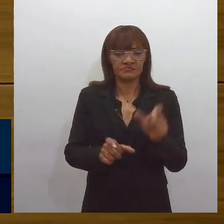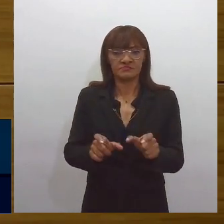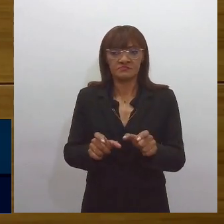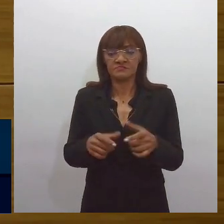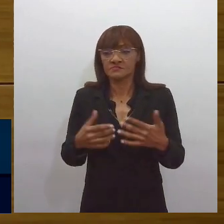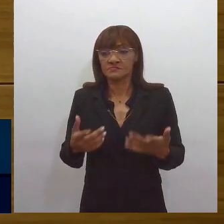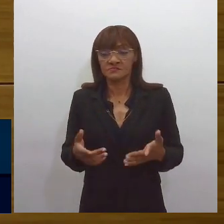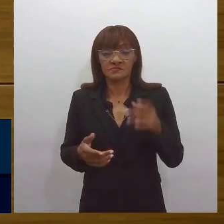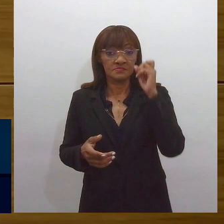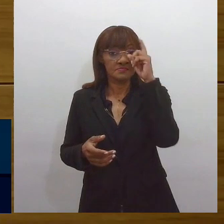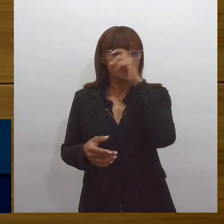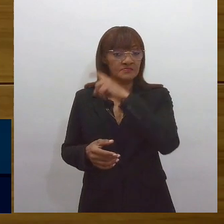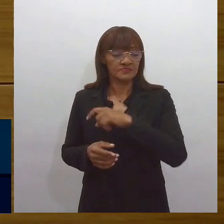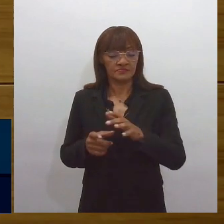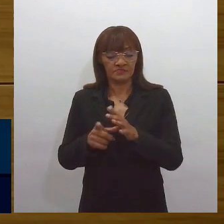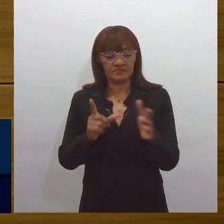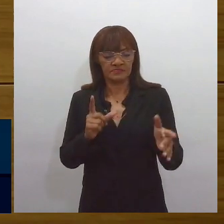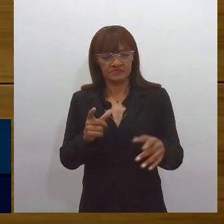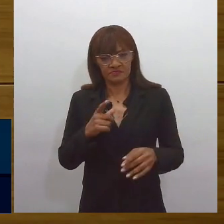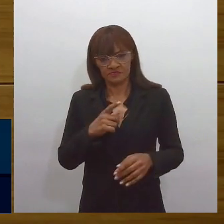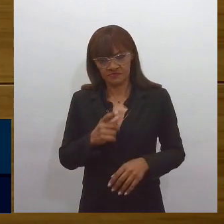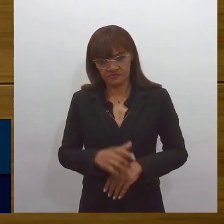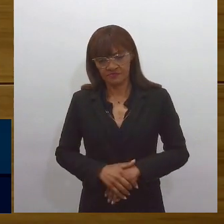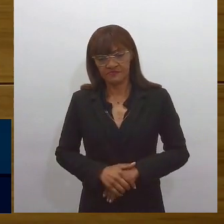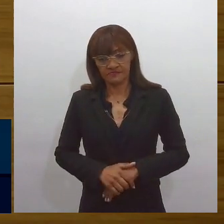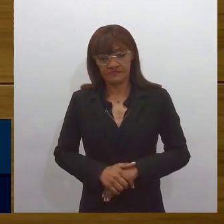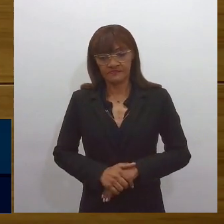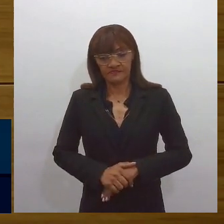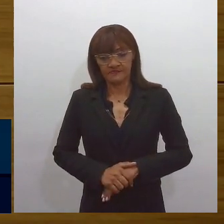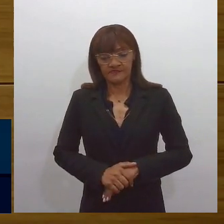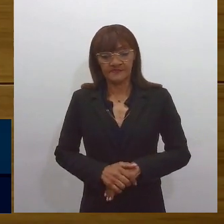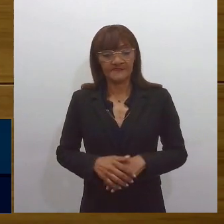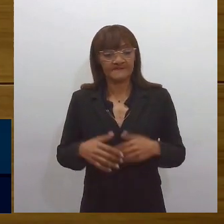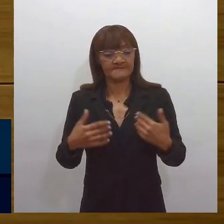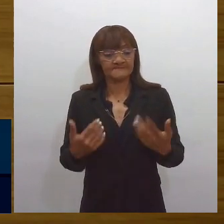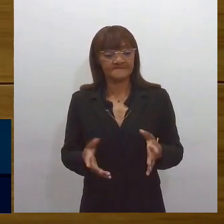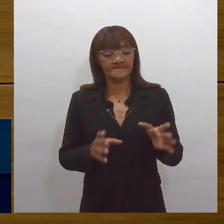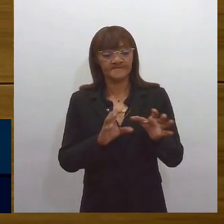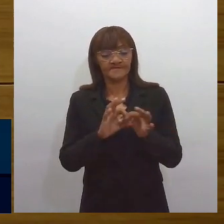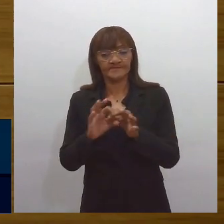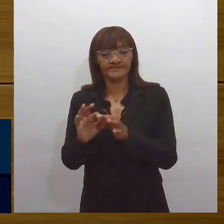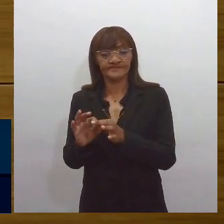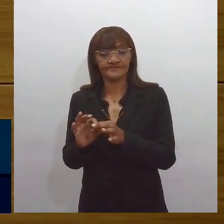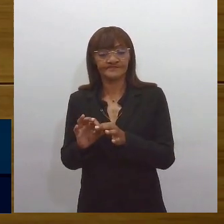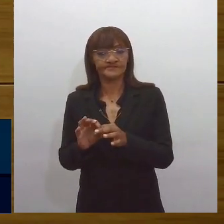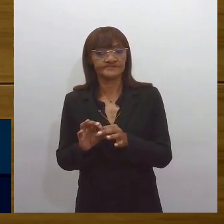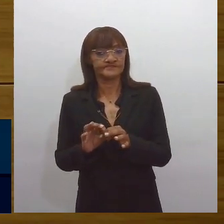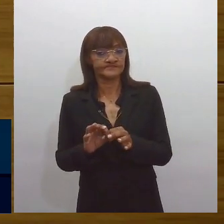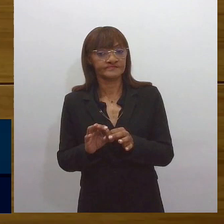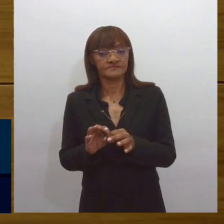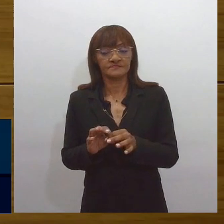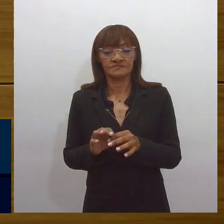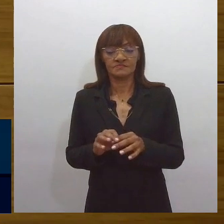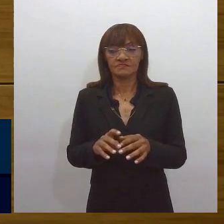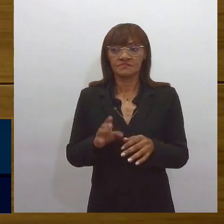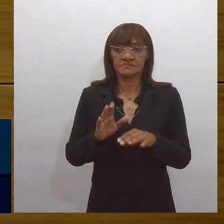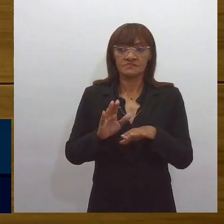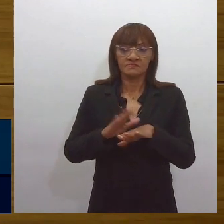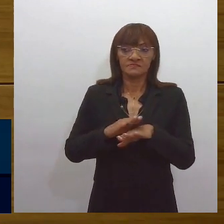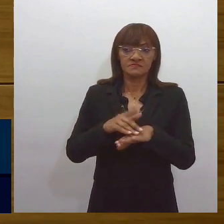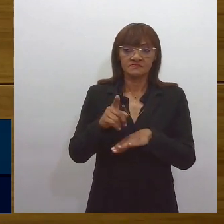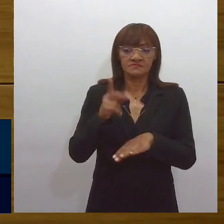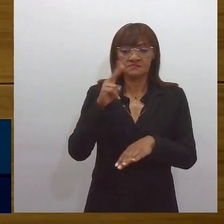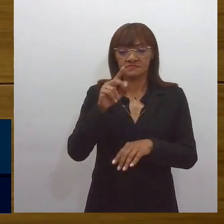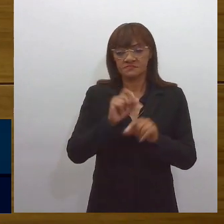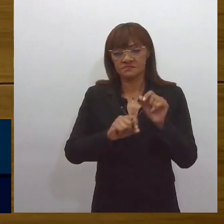mão de obra e dentro desse contexto eu vou até fazer uma uma lembrança aqui à reitora do ifs a Dra Rute